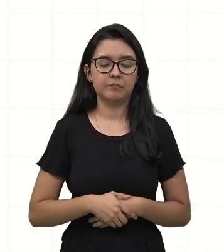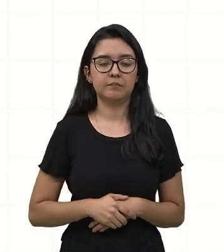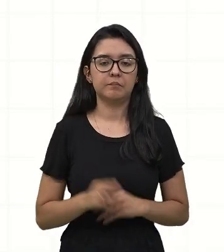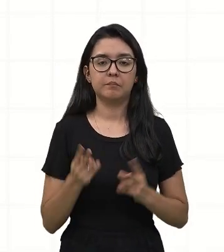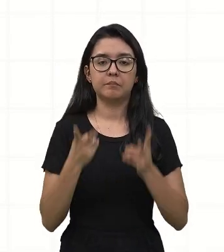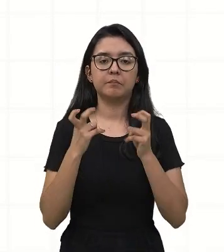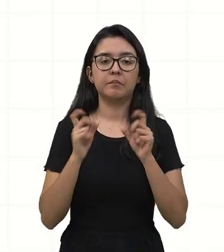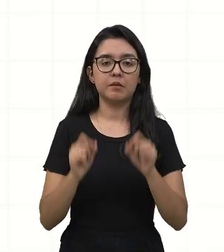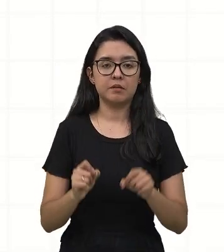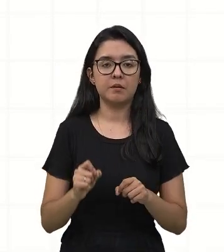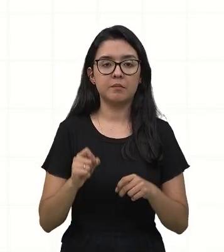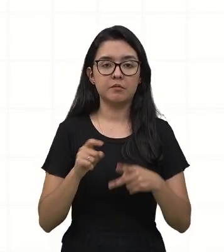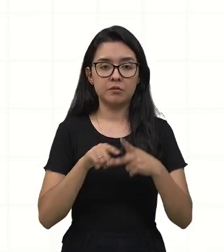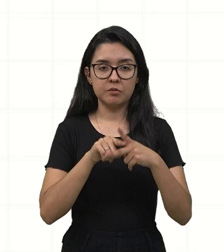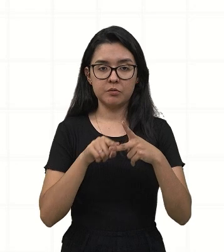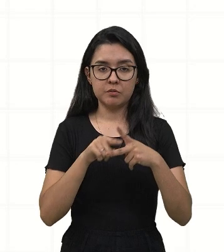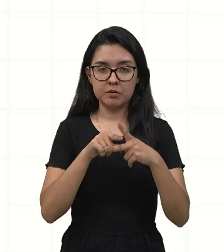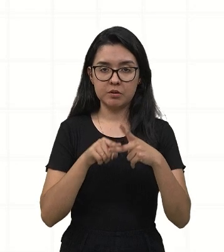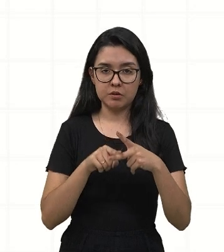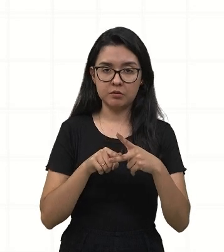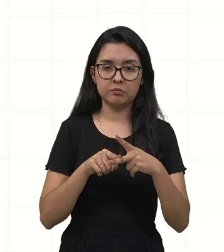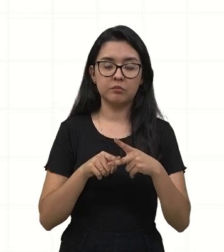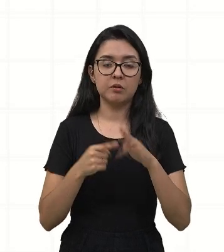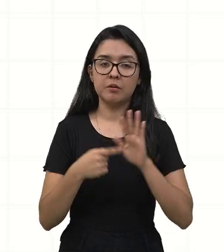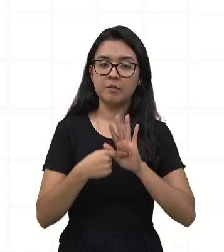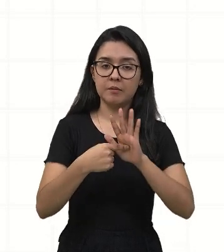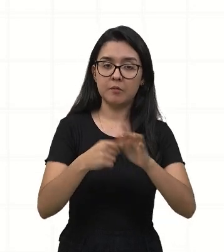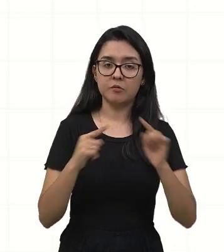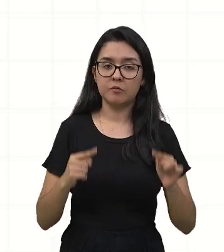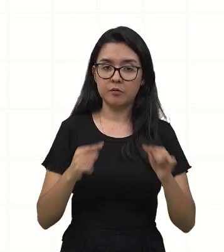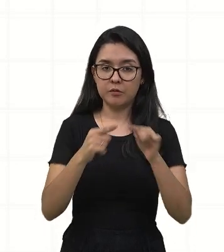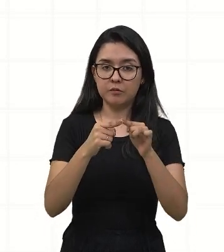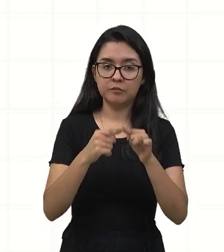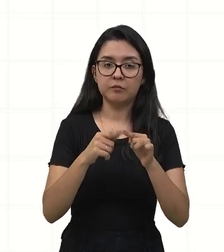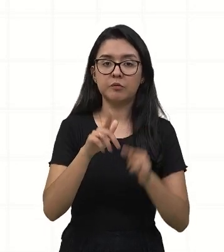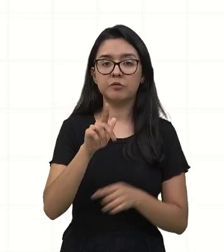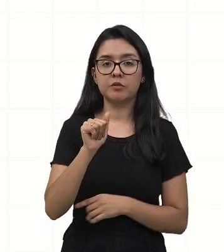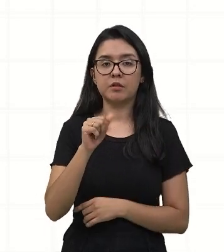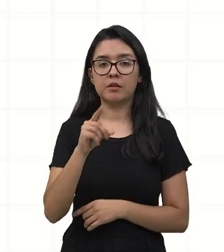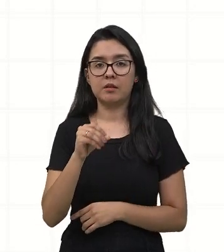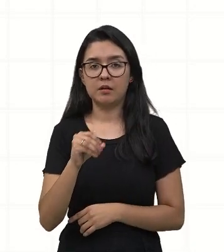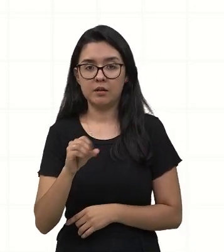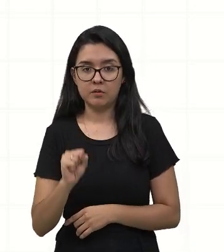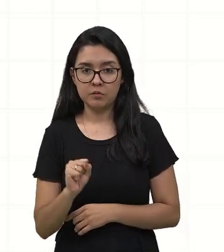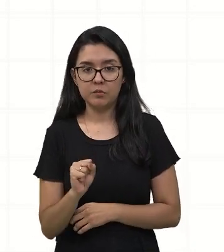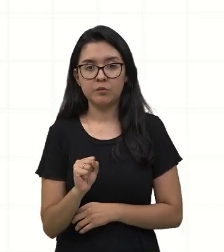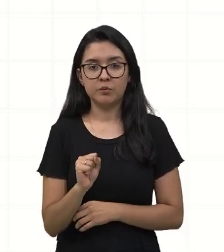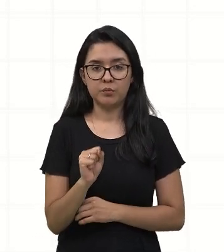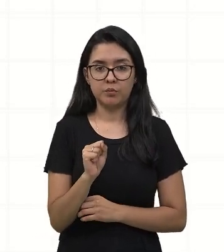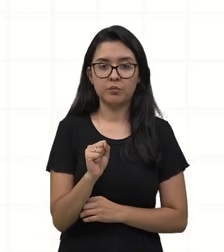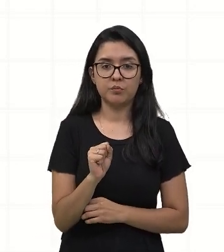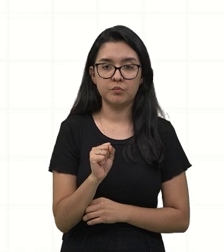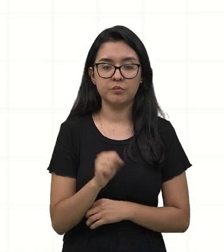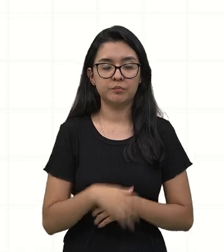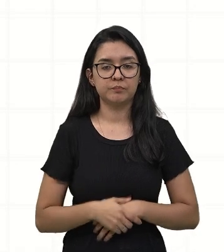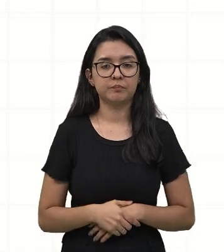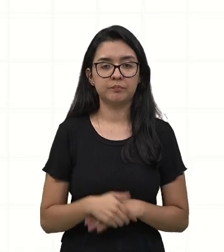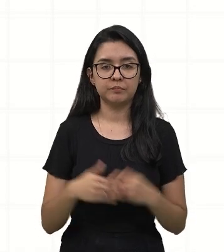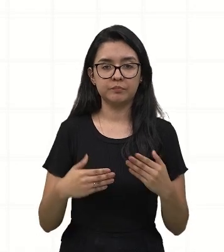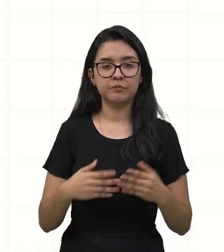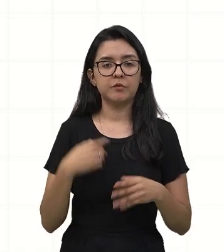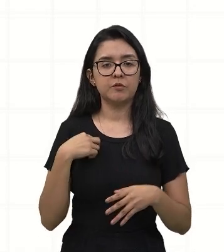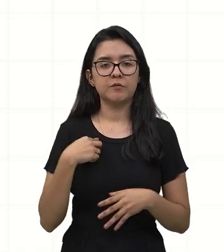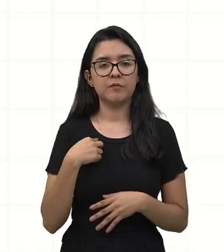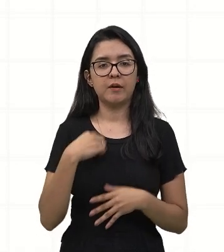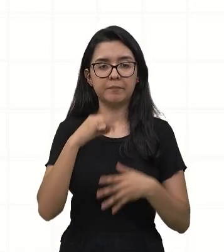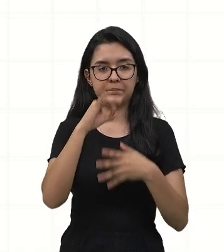Observe os ângulos a seguir e indique os vértices, os lados e como realizamos uma leitura em cada um